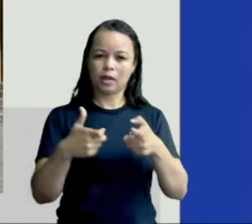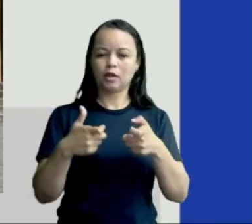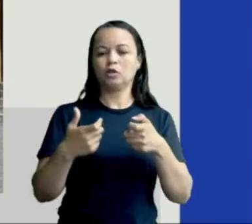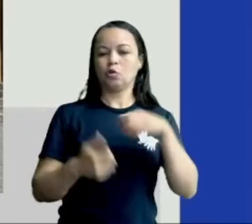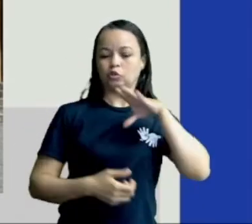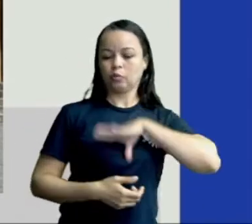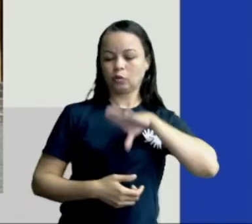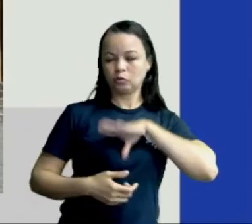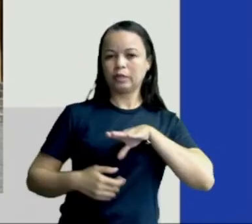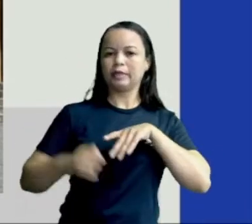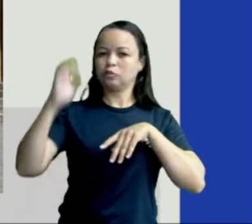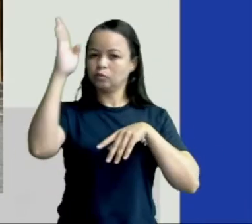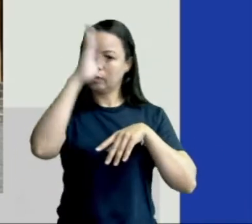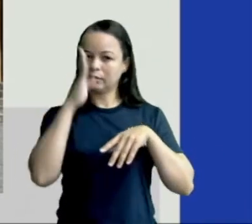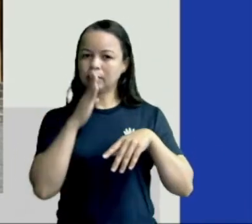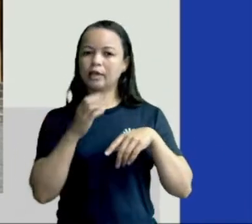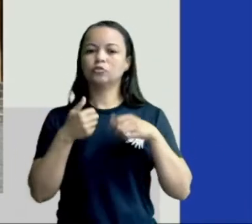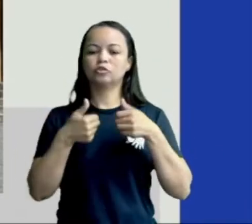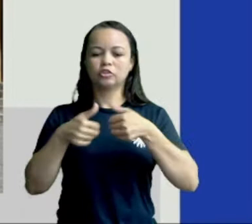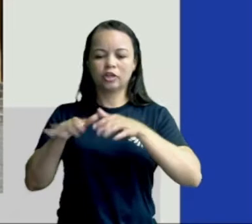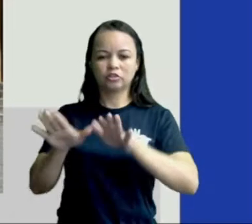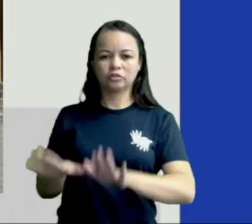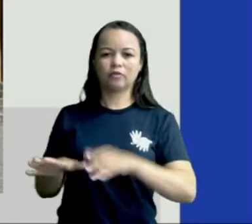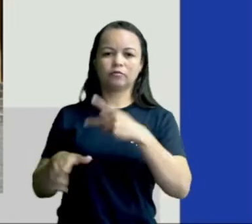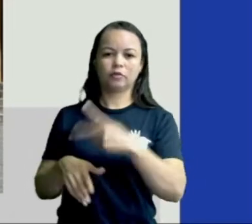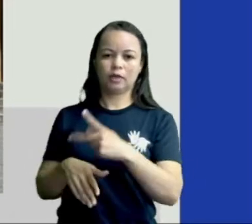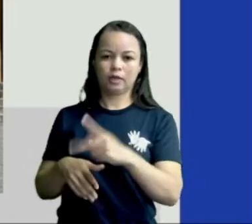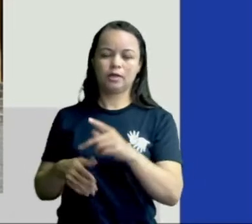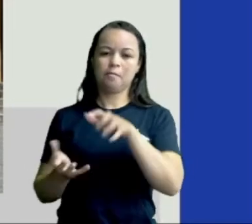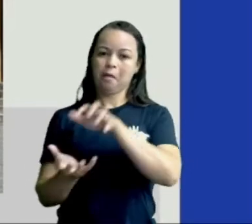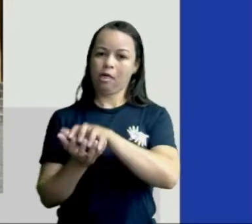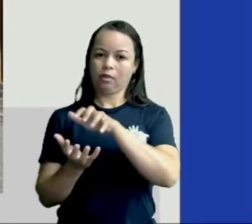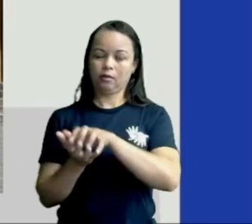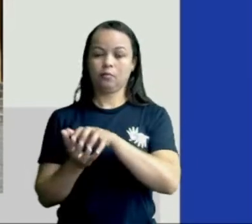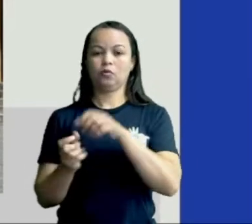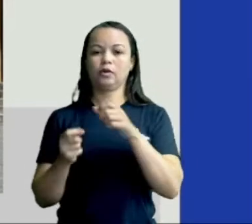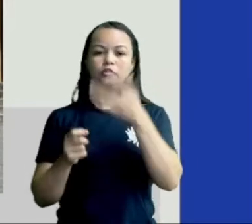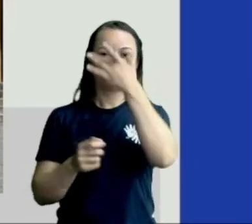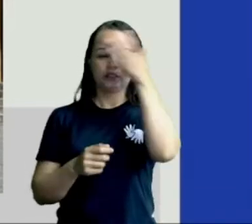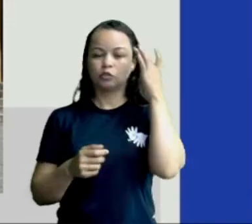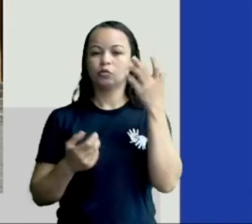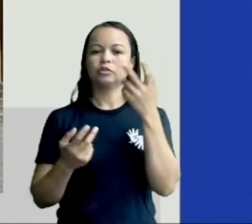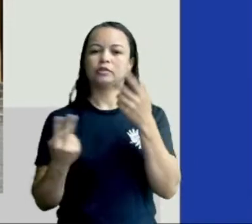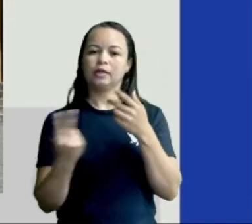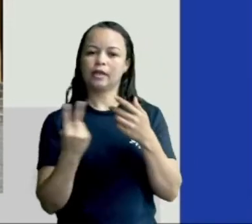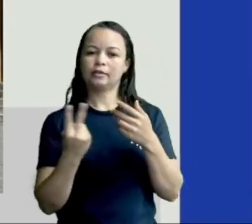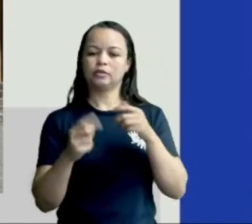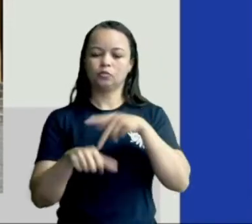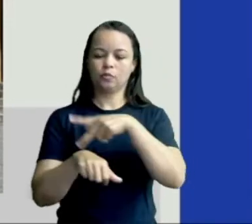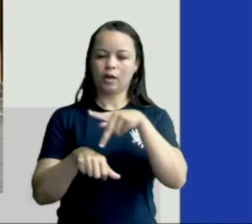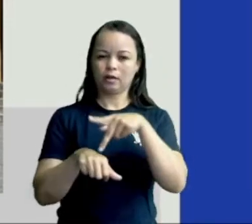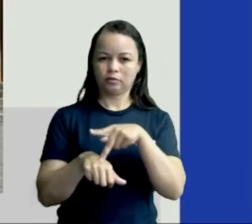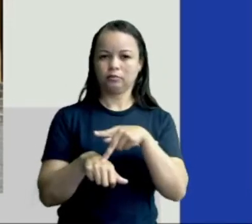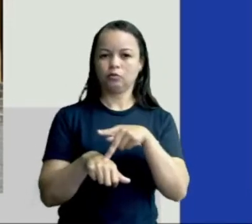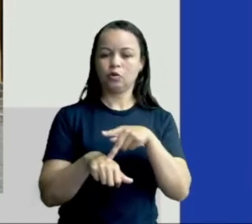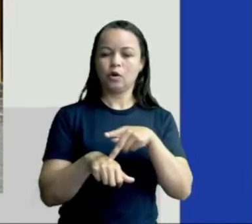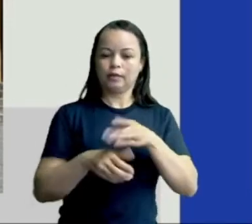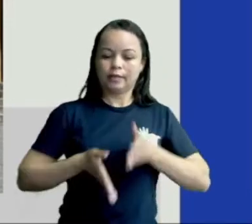os brasileiros que já estavam aqui em Pernambuco. Pessoa que, embora tenha nascido em um dos 2 países, Portugal ou